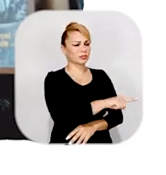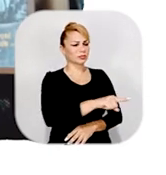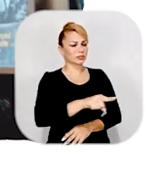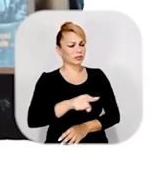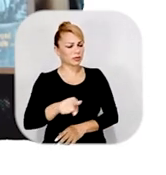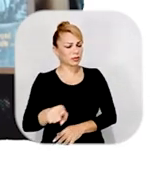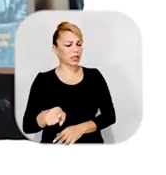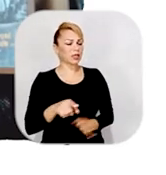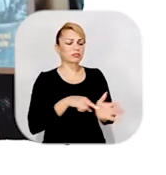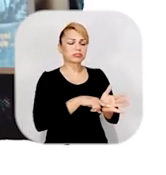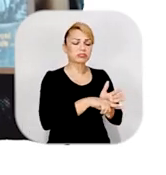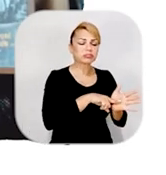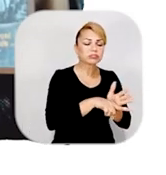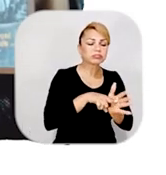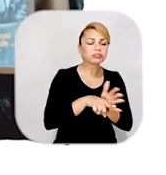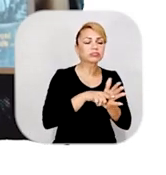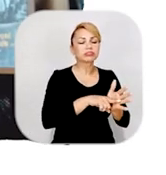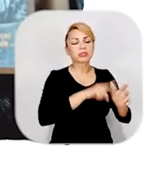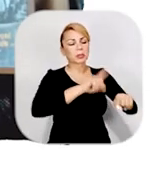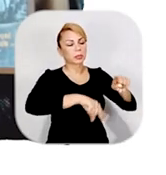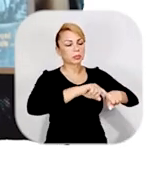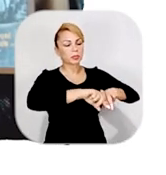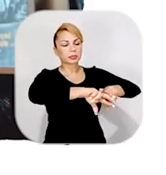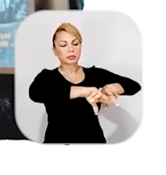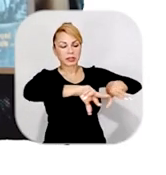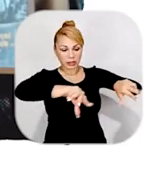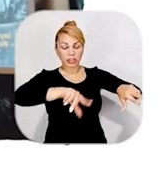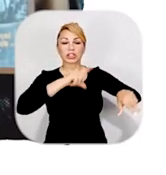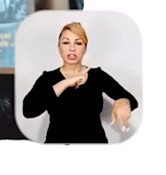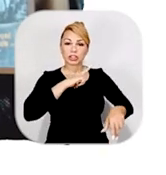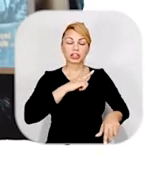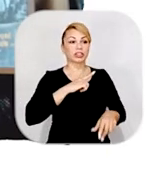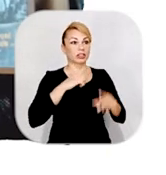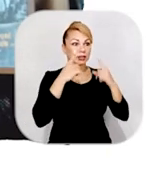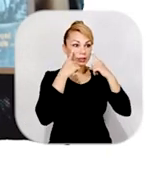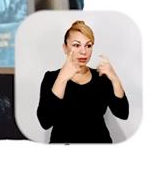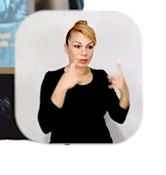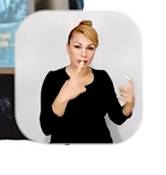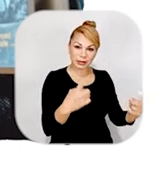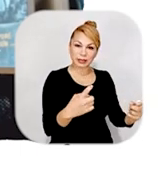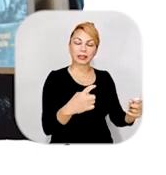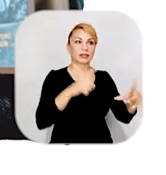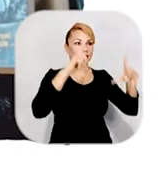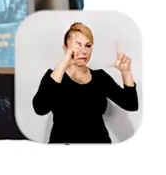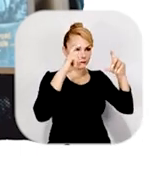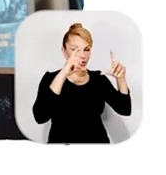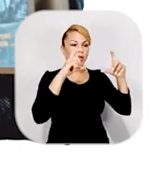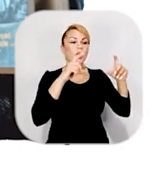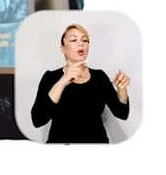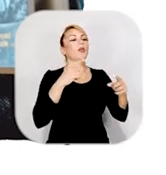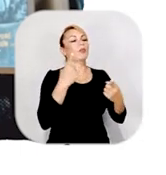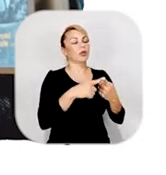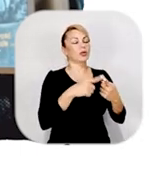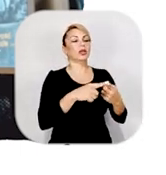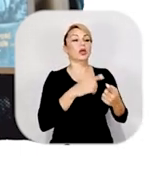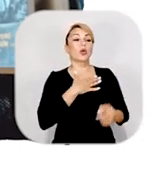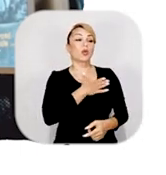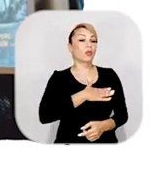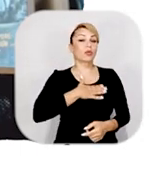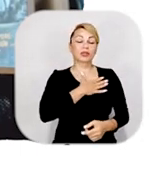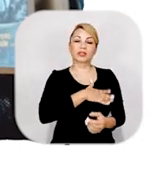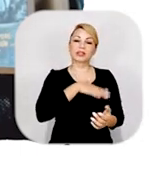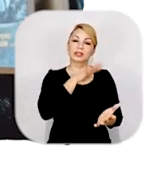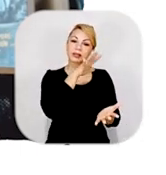ver esse material. Eu tinha bastante interesse nas fotografias, porque eu gostaria de devolver isso aos indígenas, né?